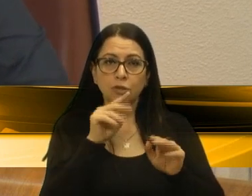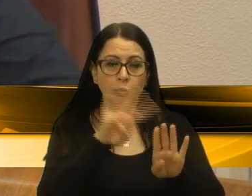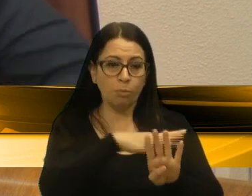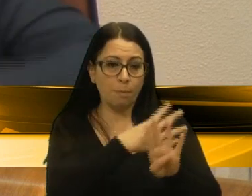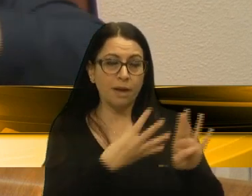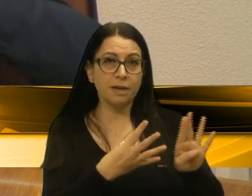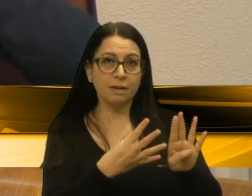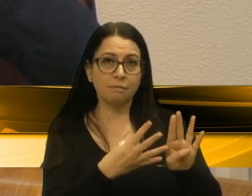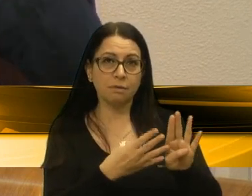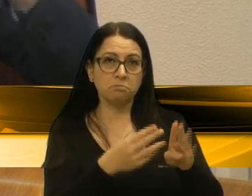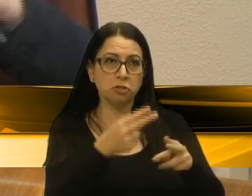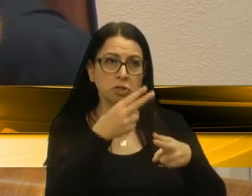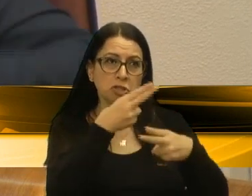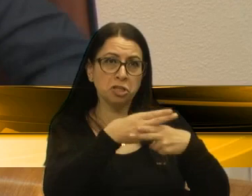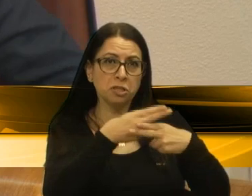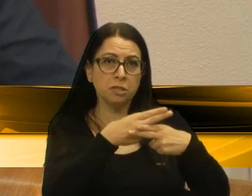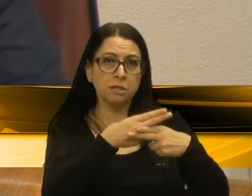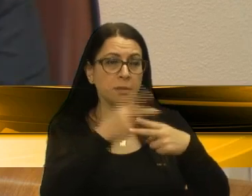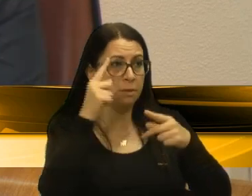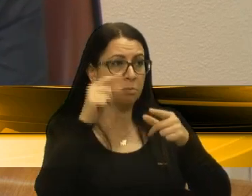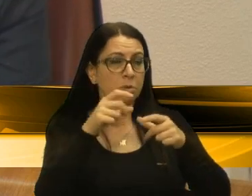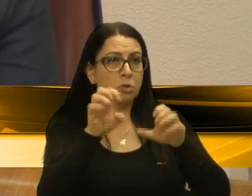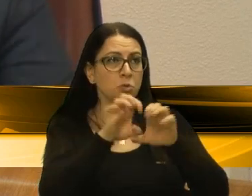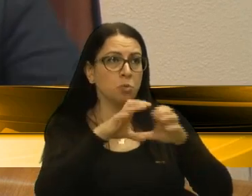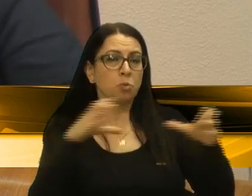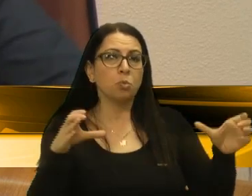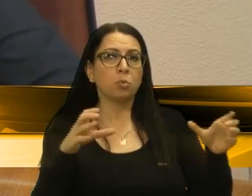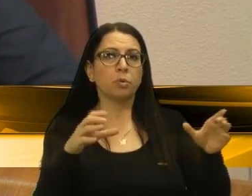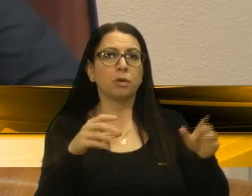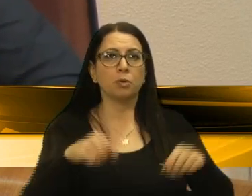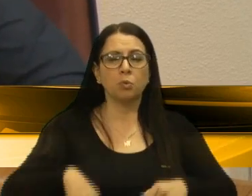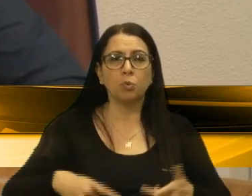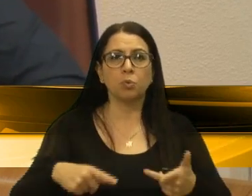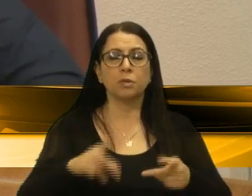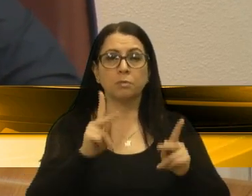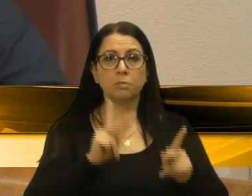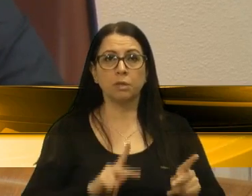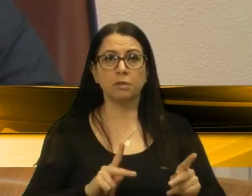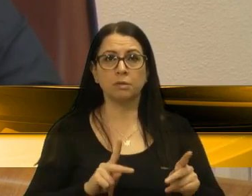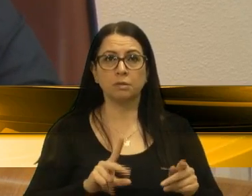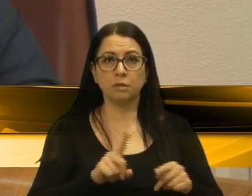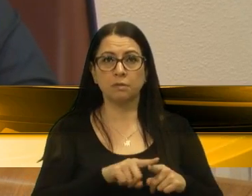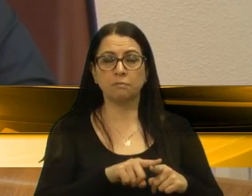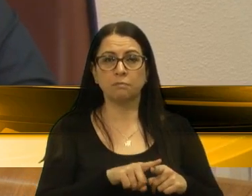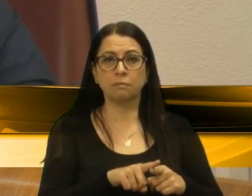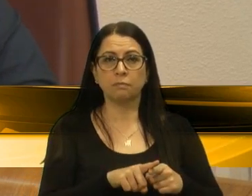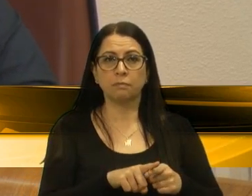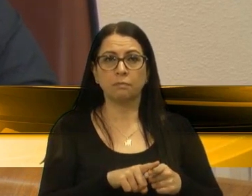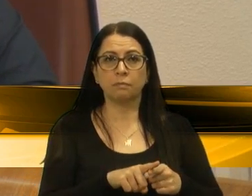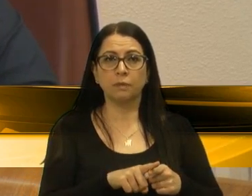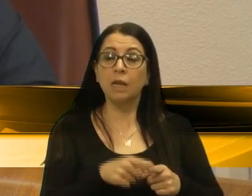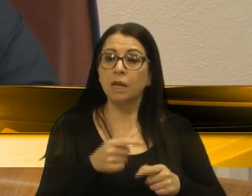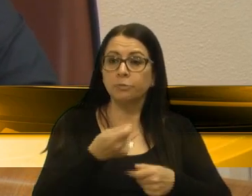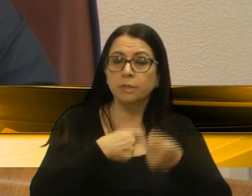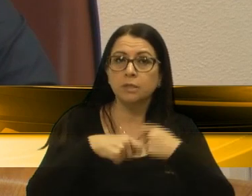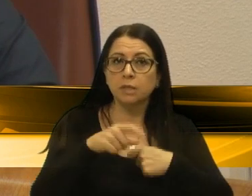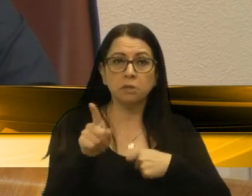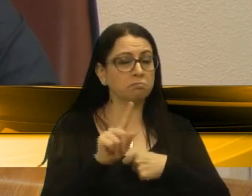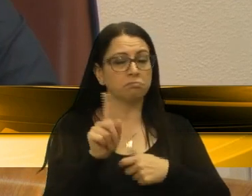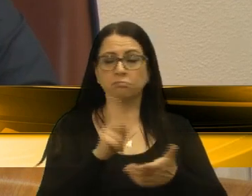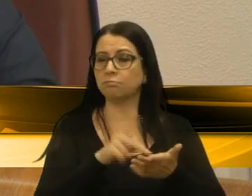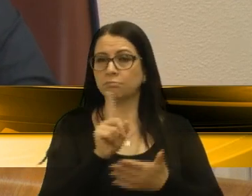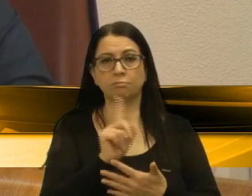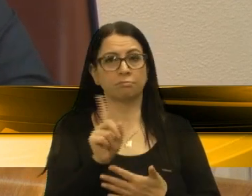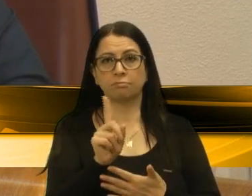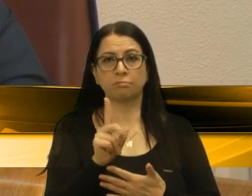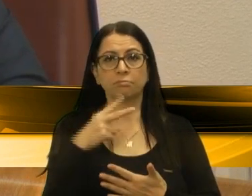falhas porque quem fez errado. Porque era a primeira licitação que o Estado fazia, uma das primeiras do país. Então, imagine a dificuldade que esse